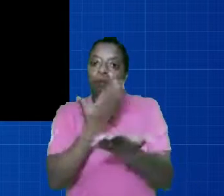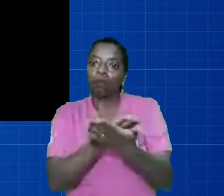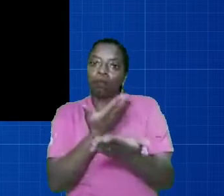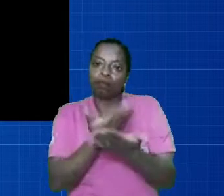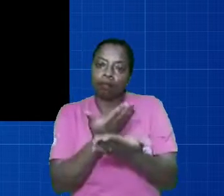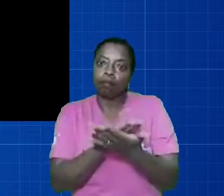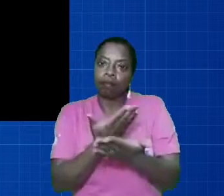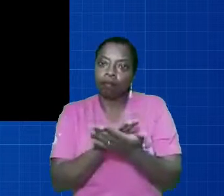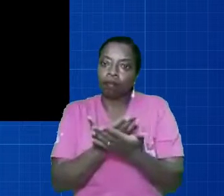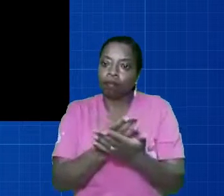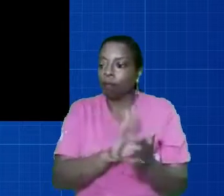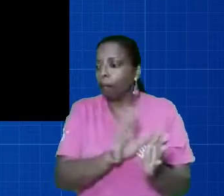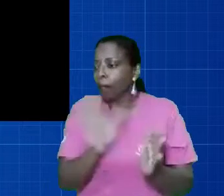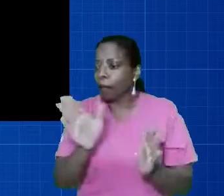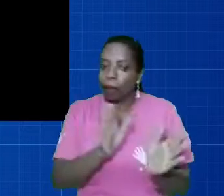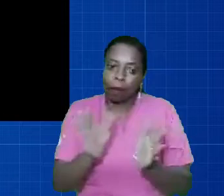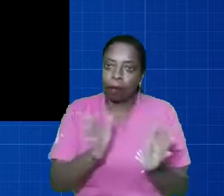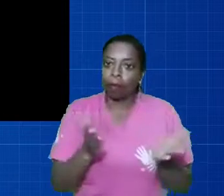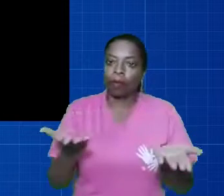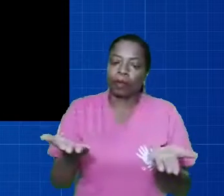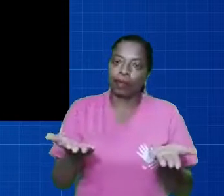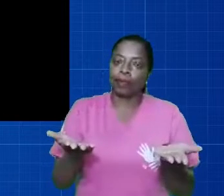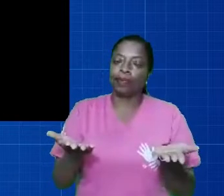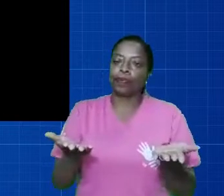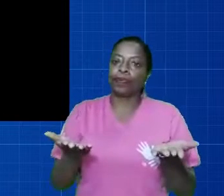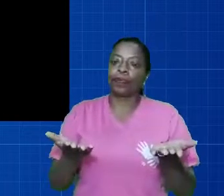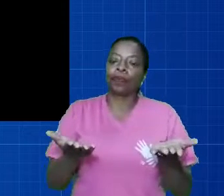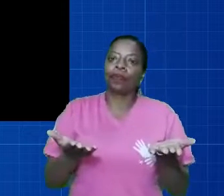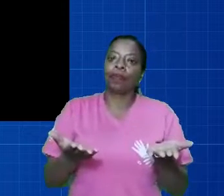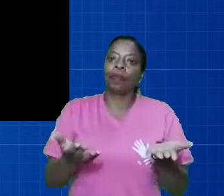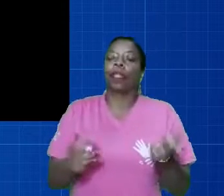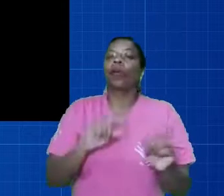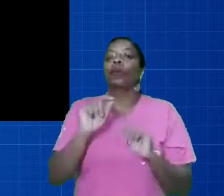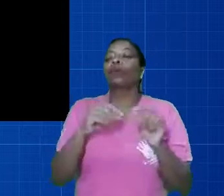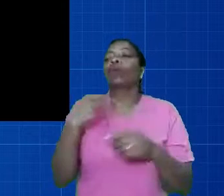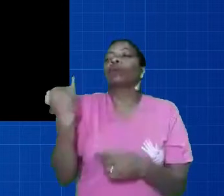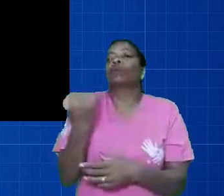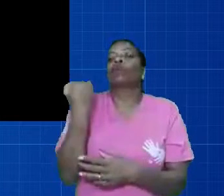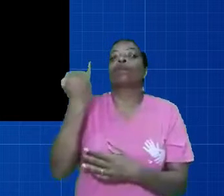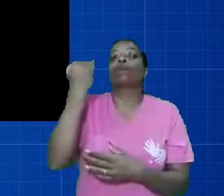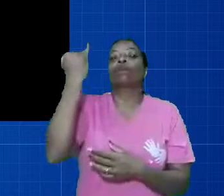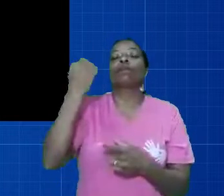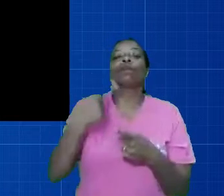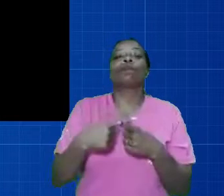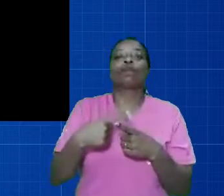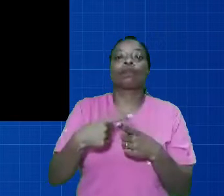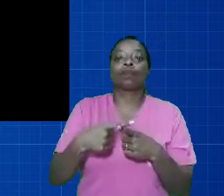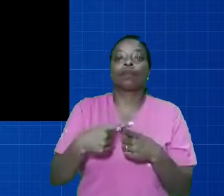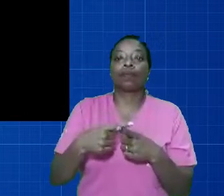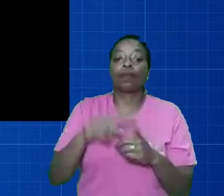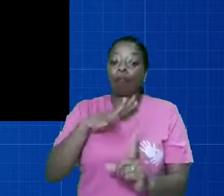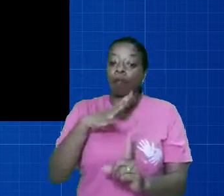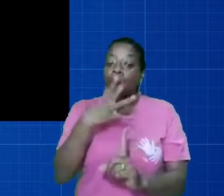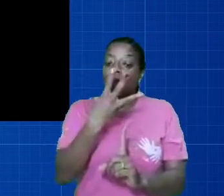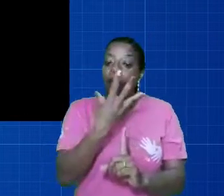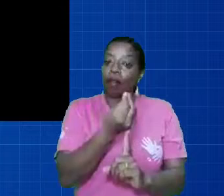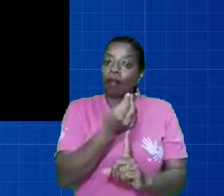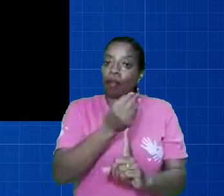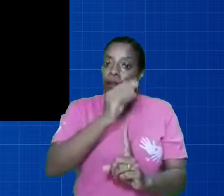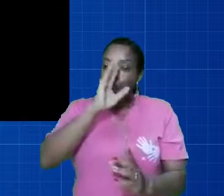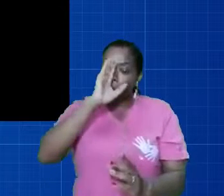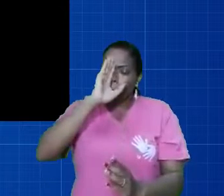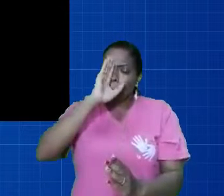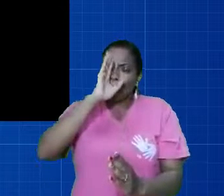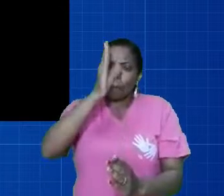vai para as escolas em polos diferentes, a arte, ela é o principal objeto, né, a ser trabalhado,